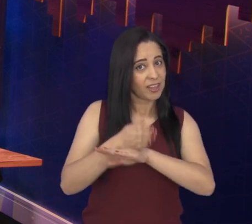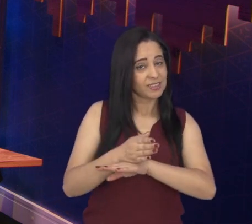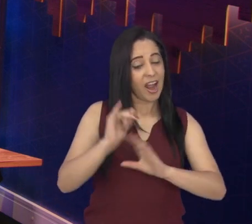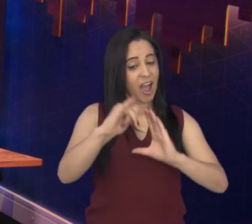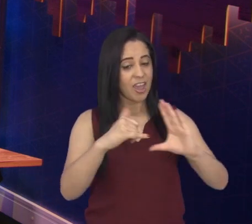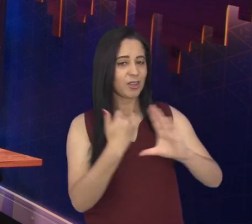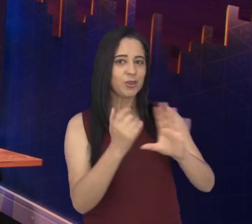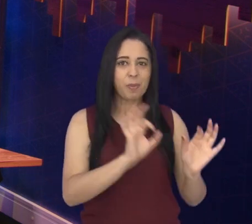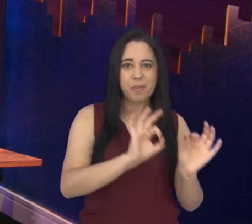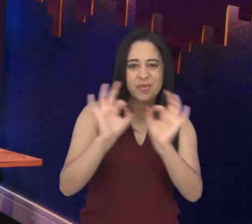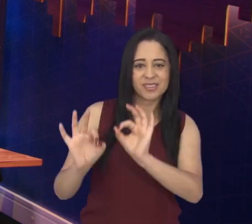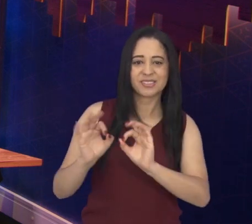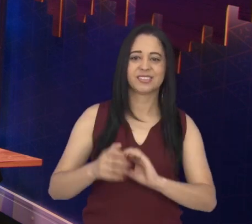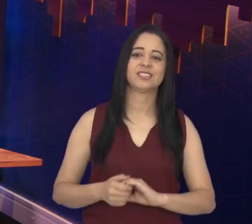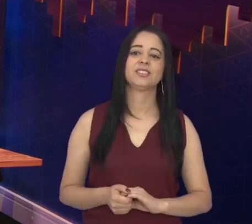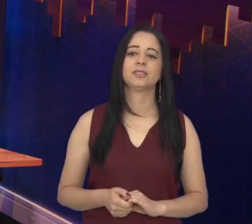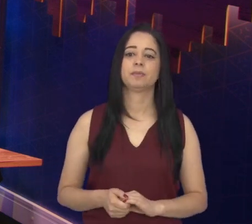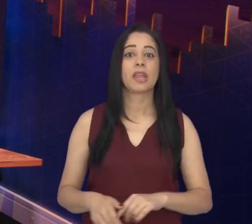Campos ou então